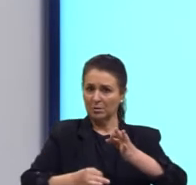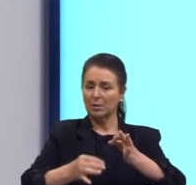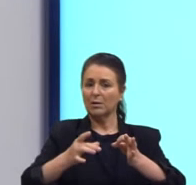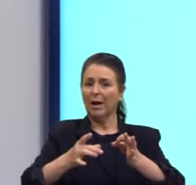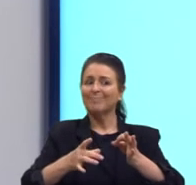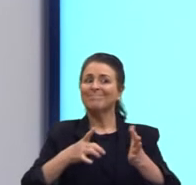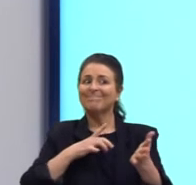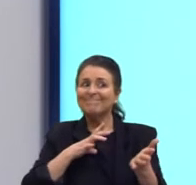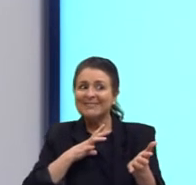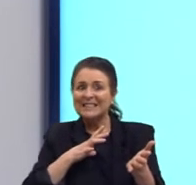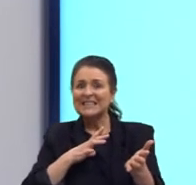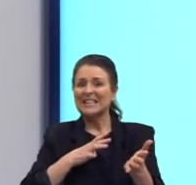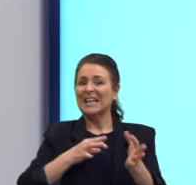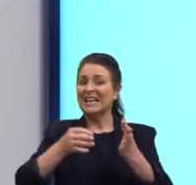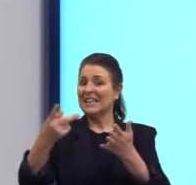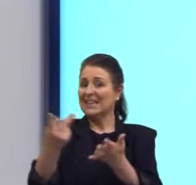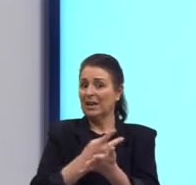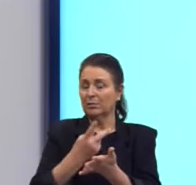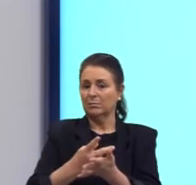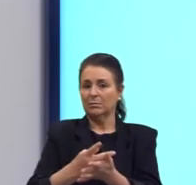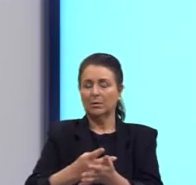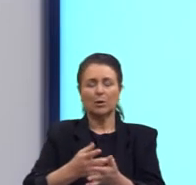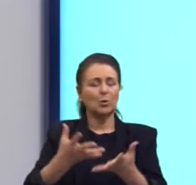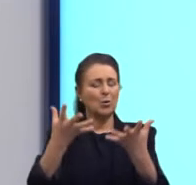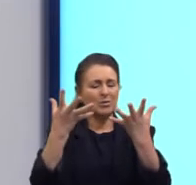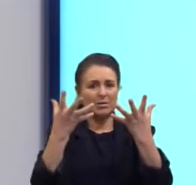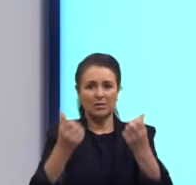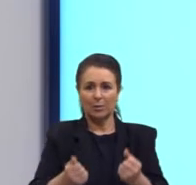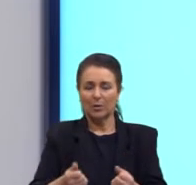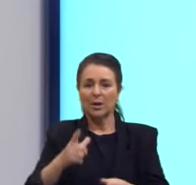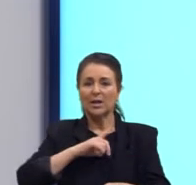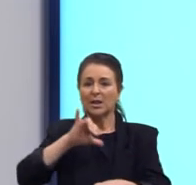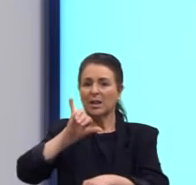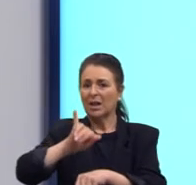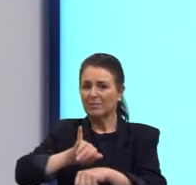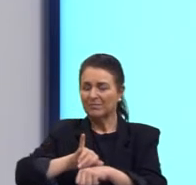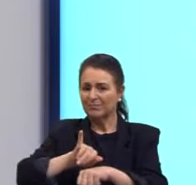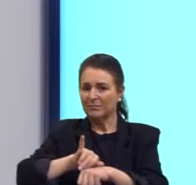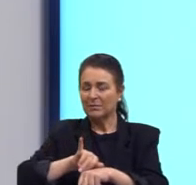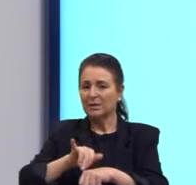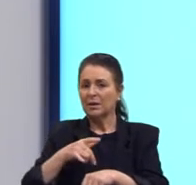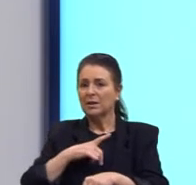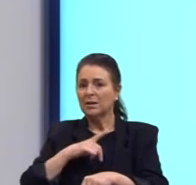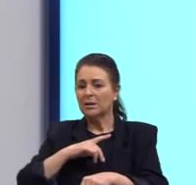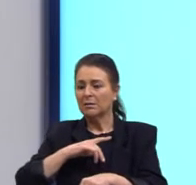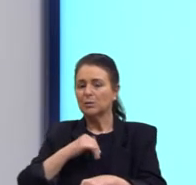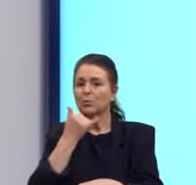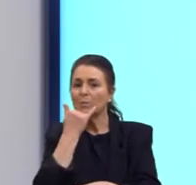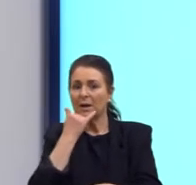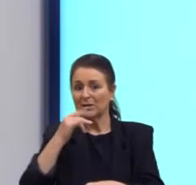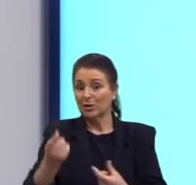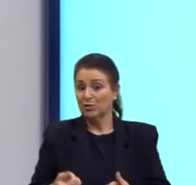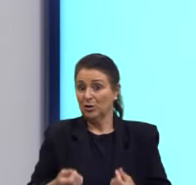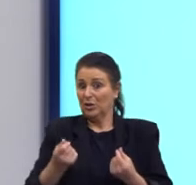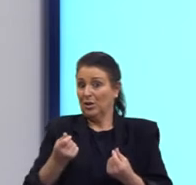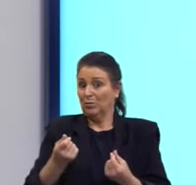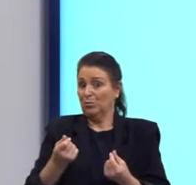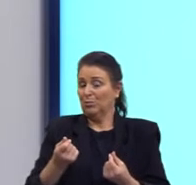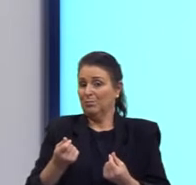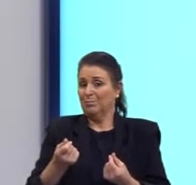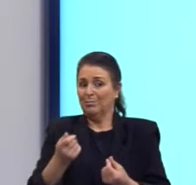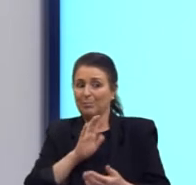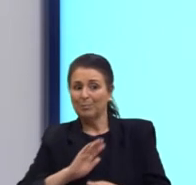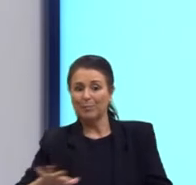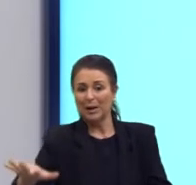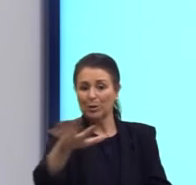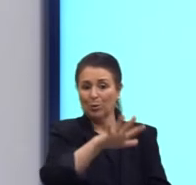Nós nos recusamos a acreditar que há capitais insuficientes de oportunidade nesta nação. Assim,